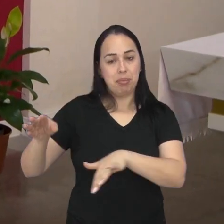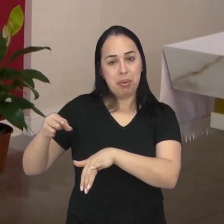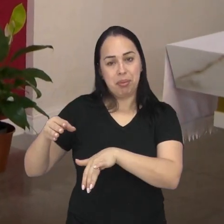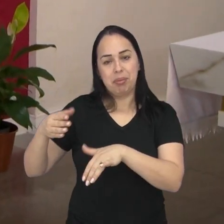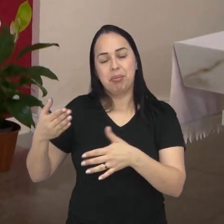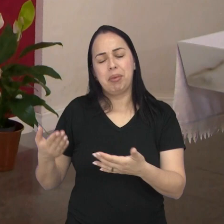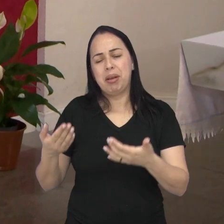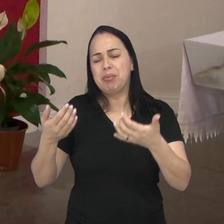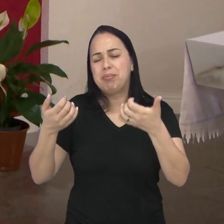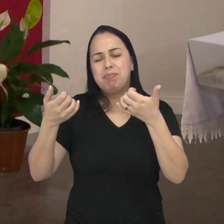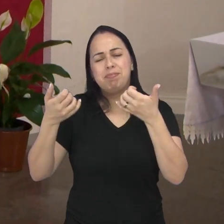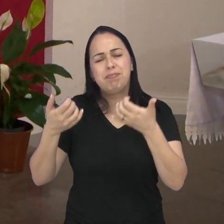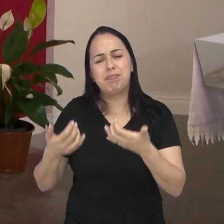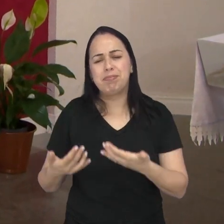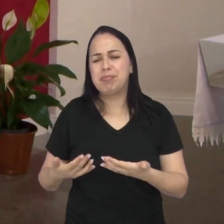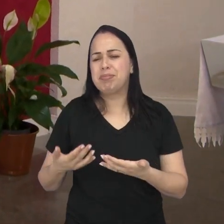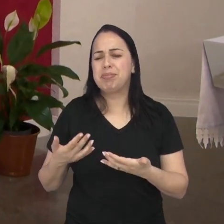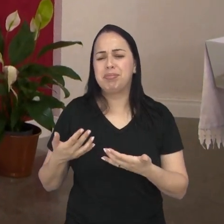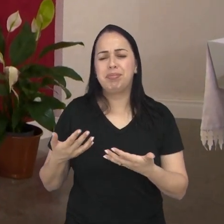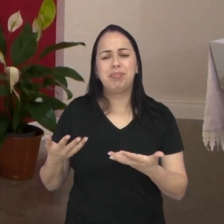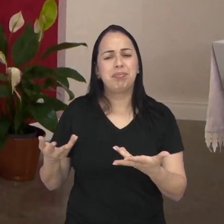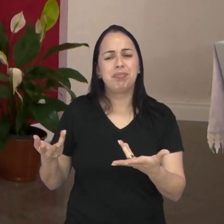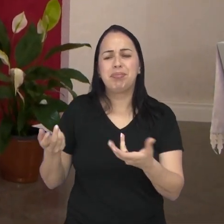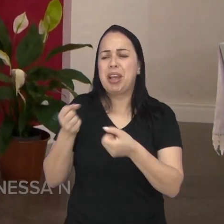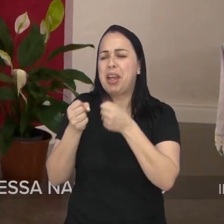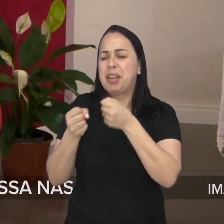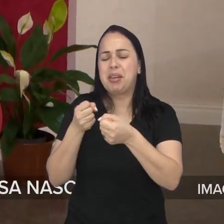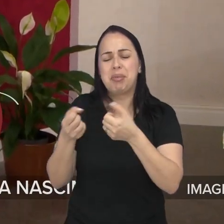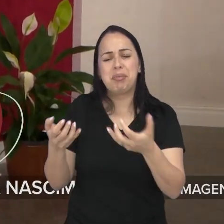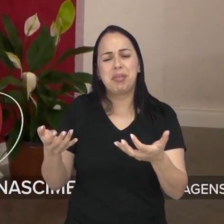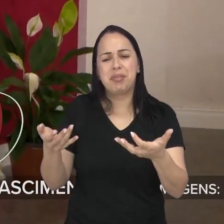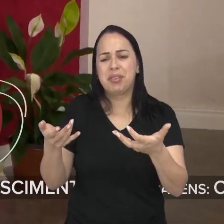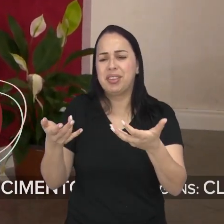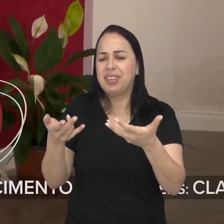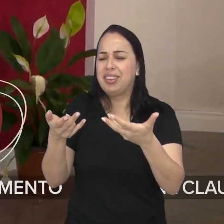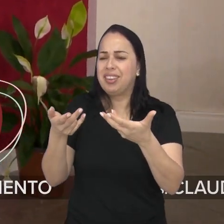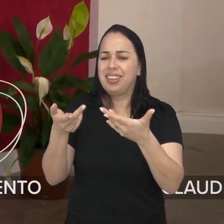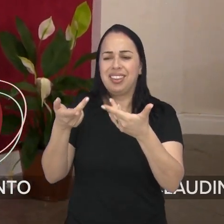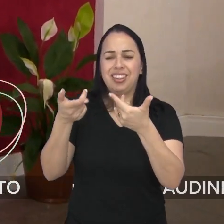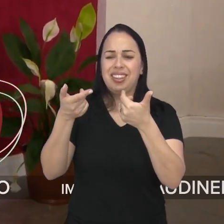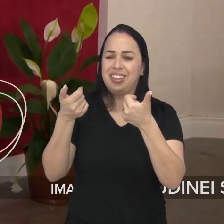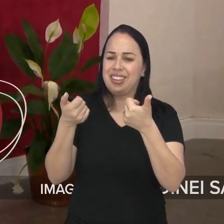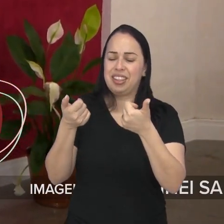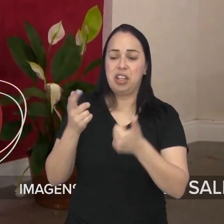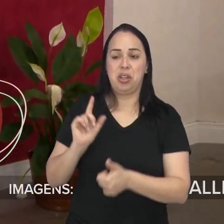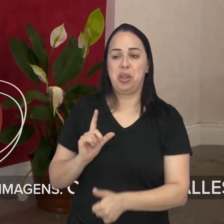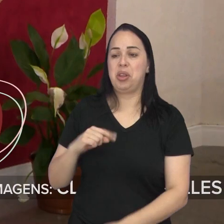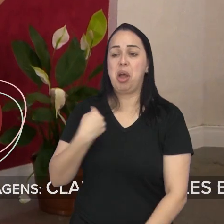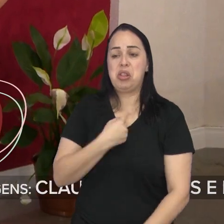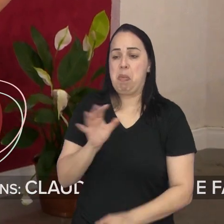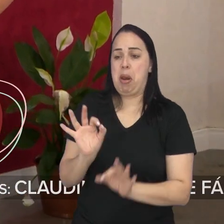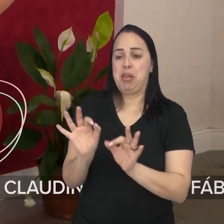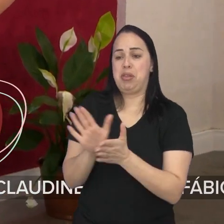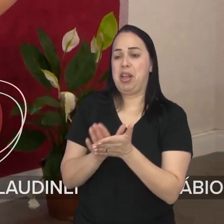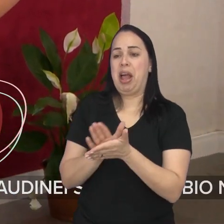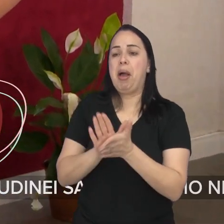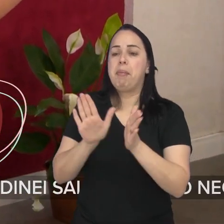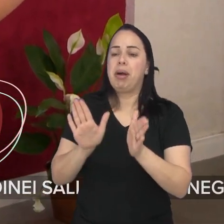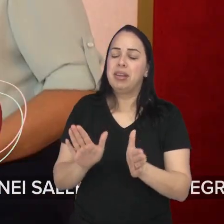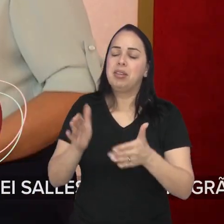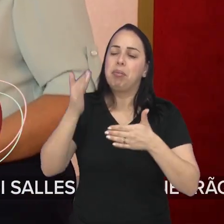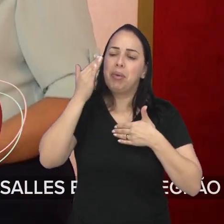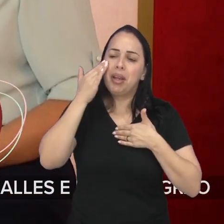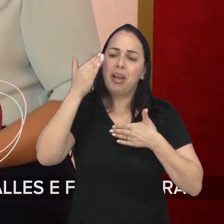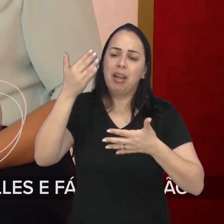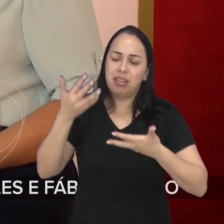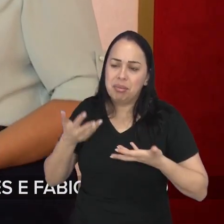baita mensagem, assim, foi divino isso, né? Não foi uma coisa que a gente planejou. Quero te